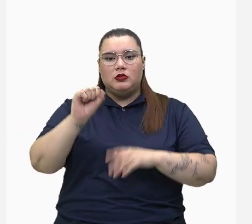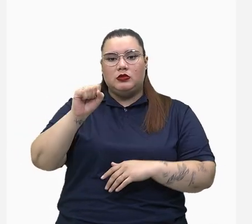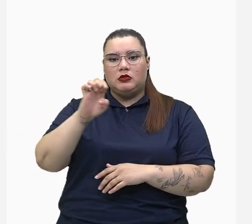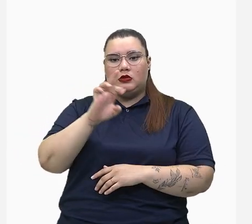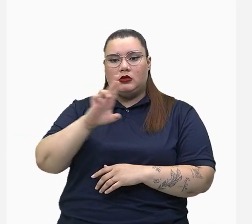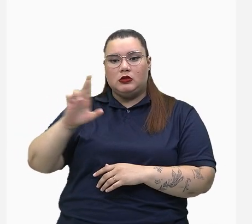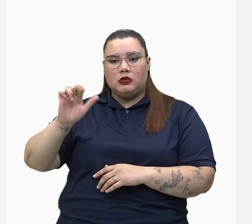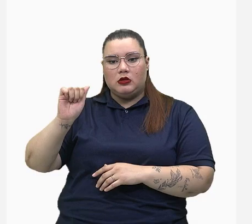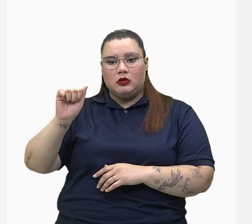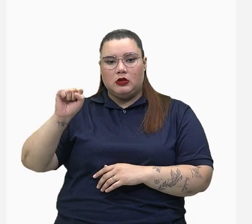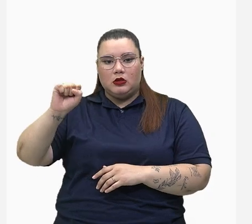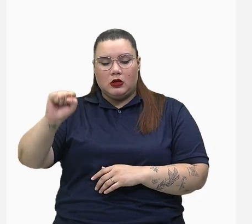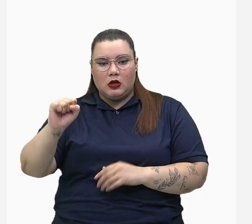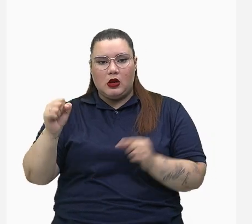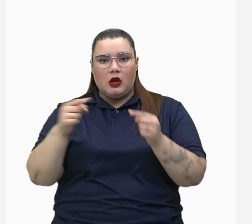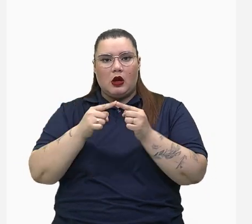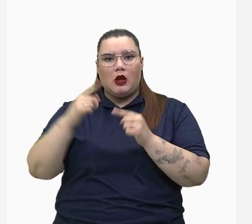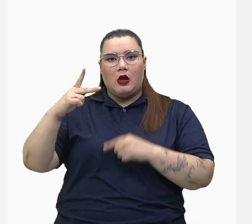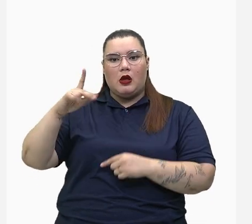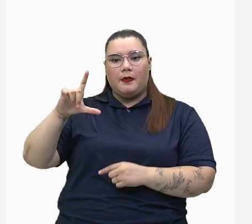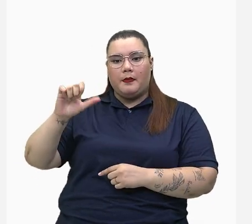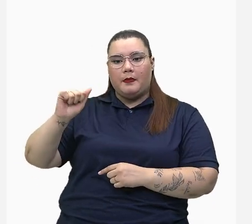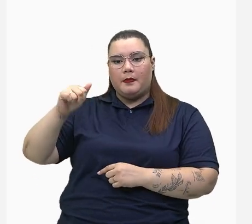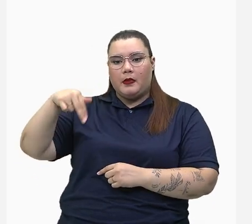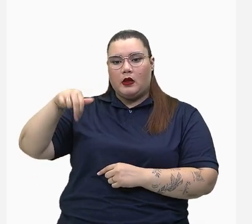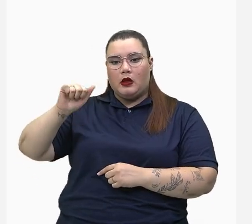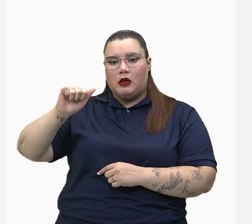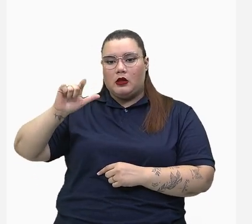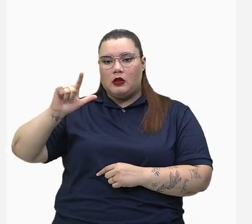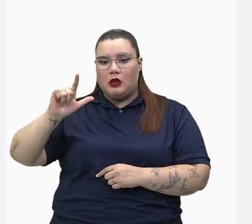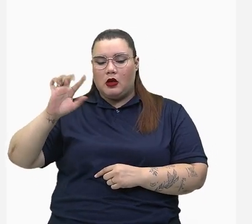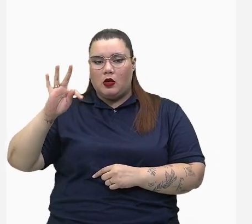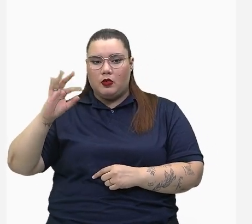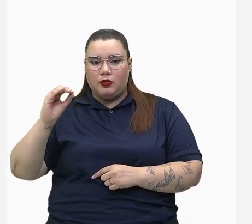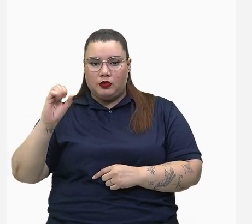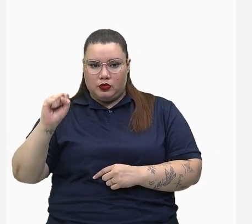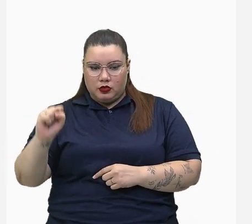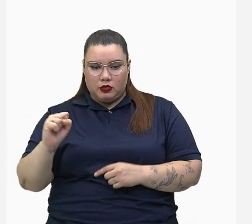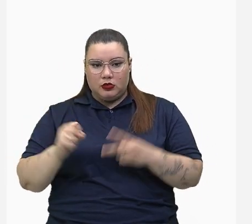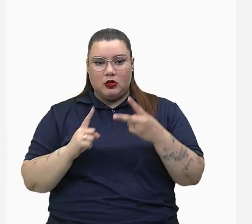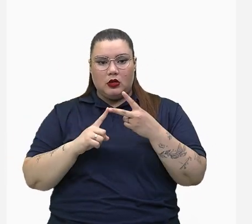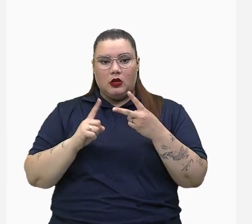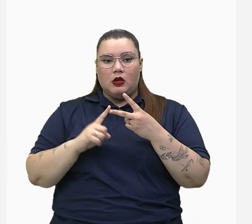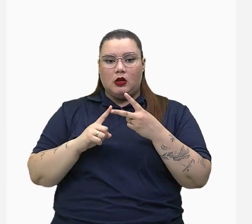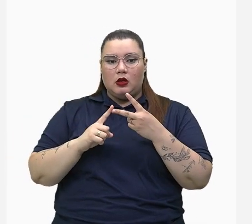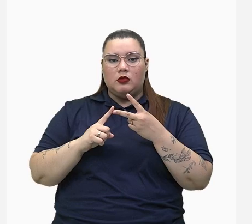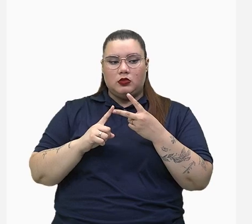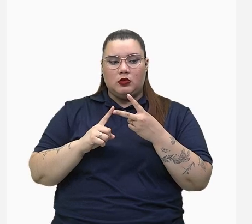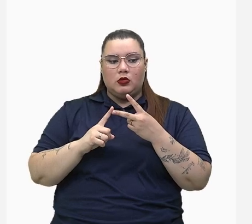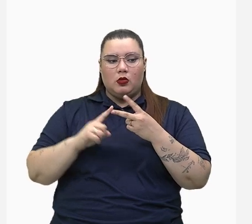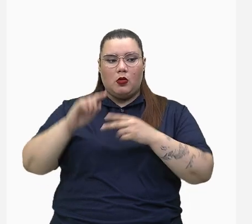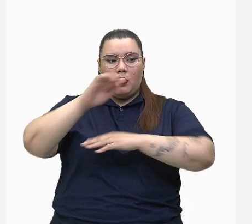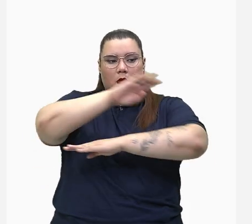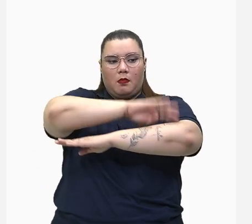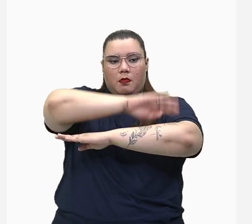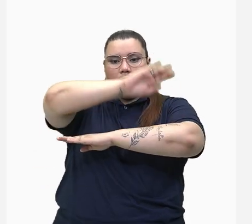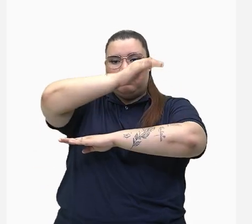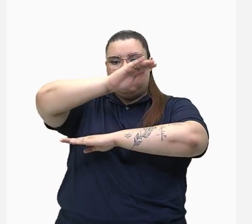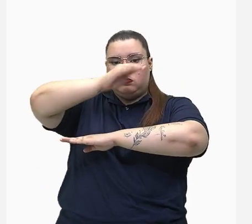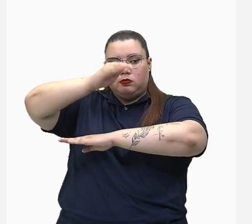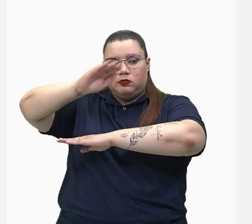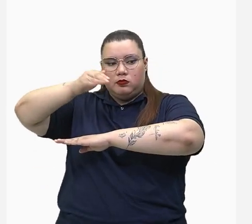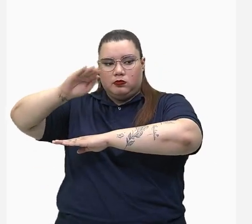as depressões, elas também aparecem, constituem o relevo amazônico. Inclusive,